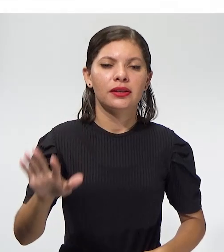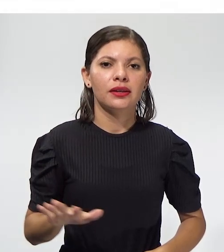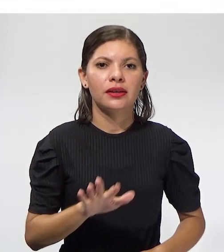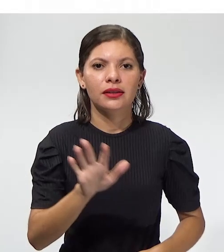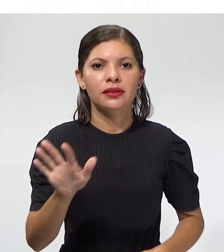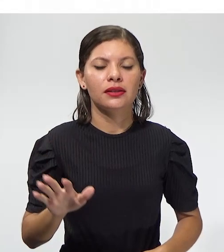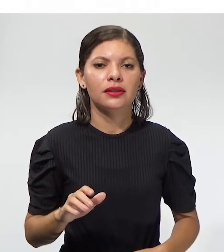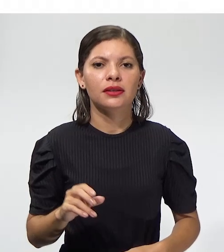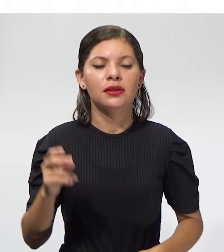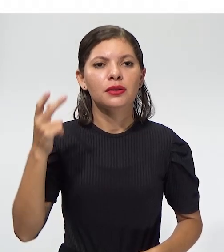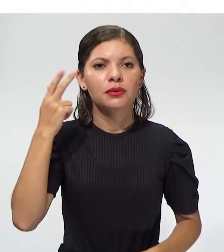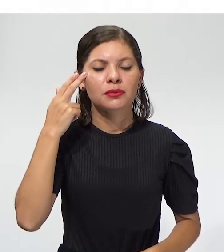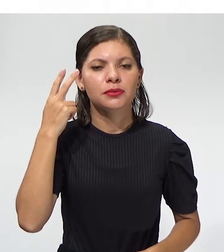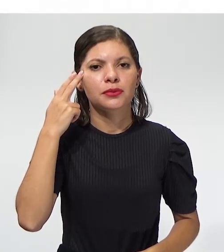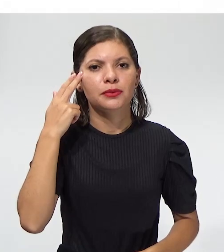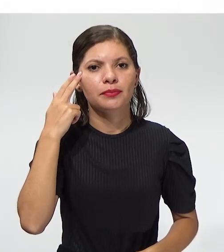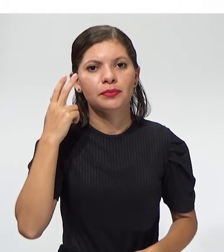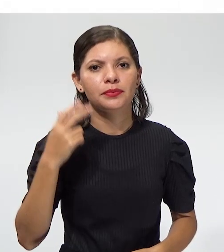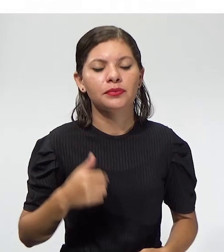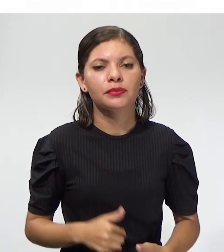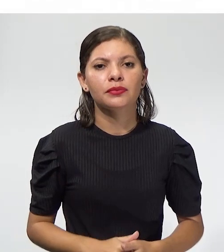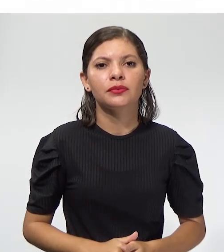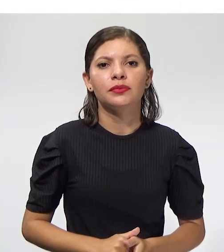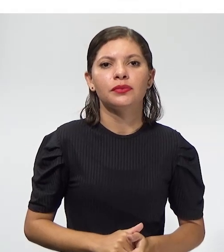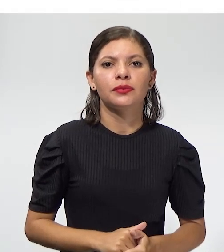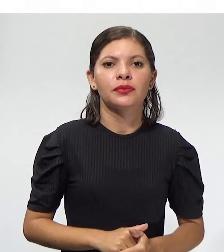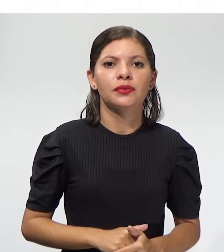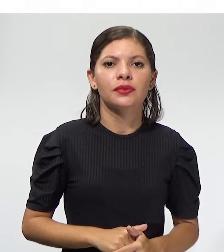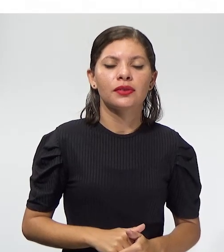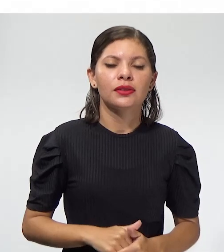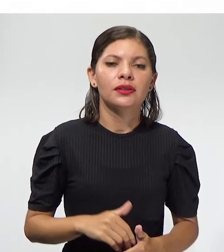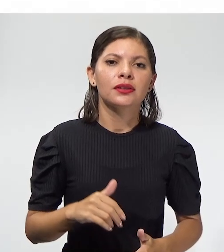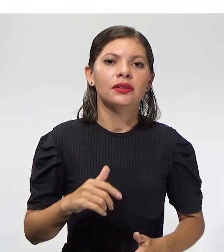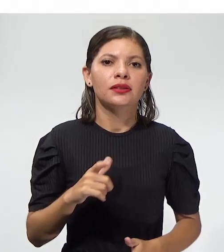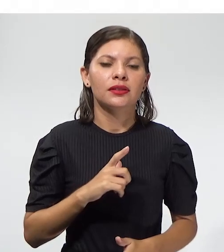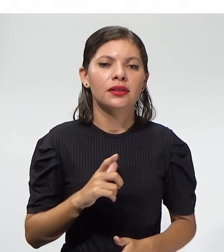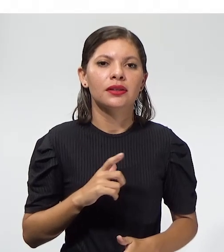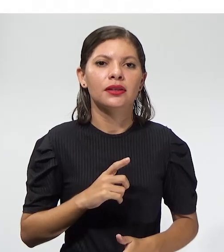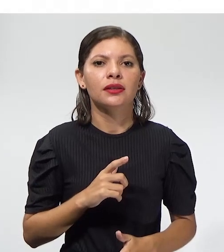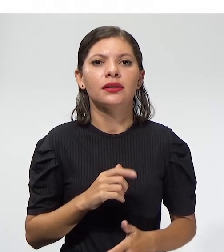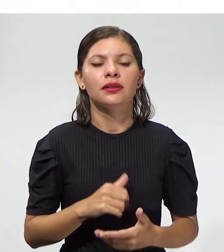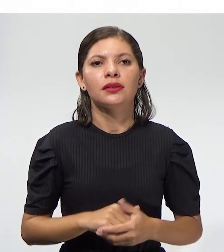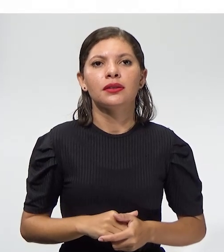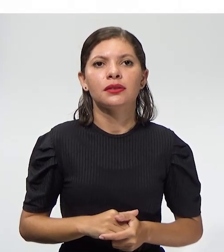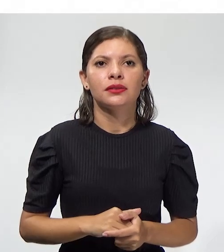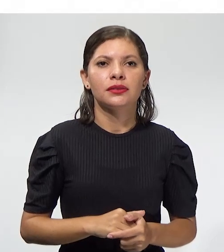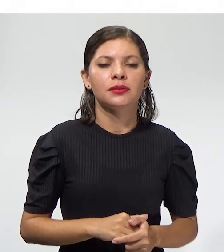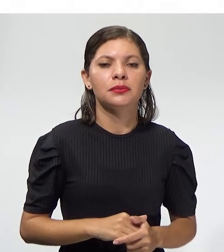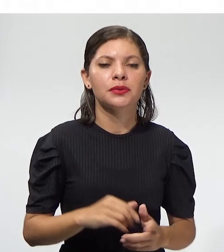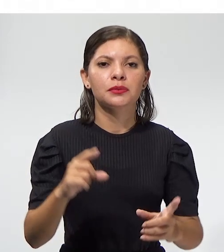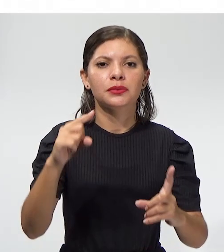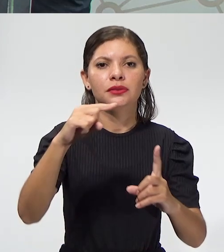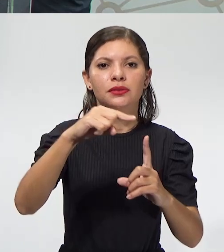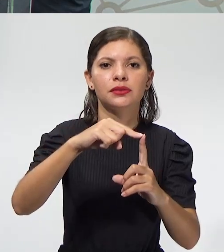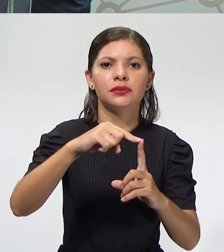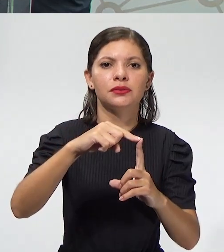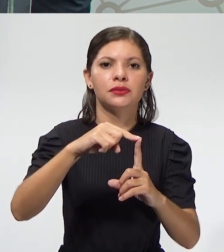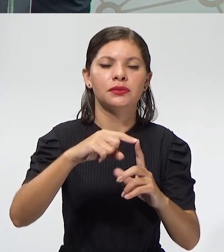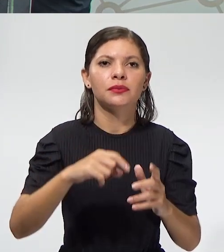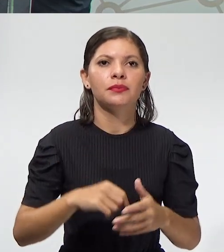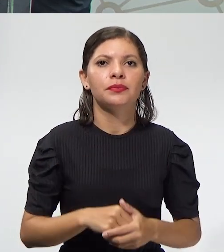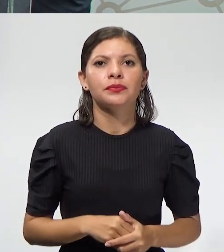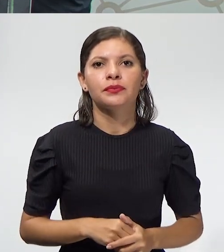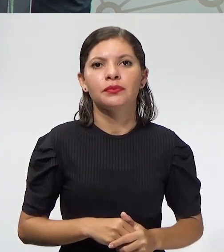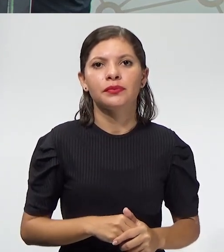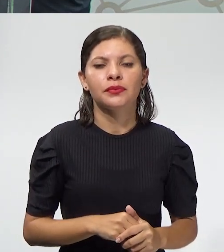alcance daquela área do que da área comum. Então, não necessariamente vai haver ali uma coordenação para um